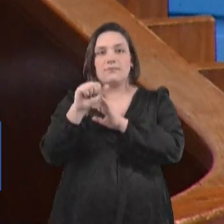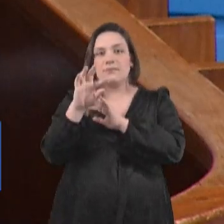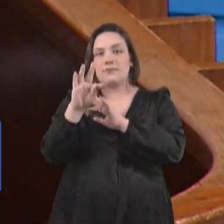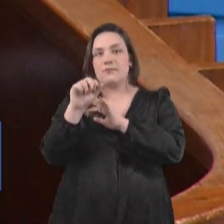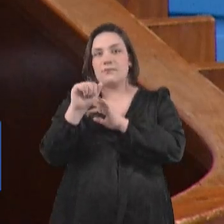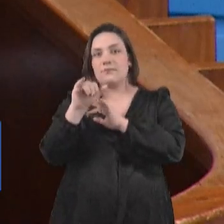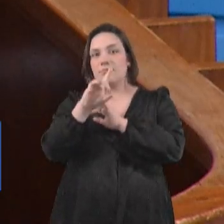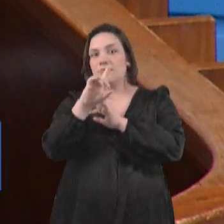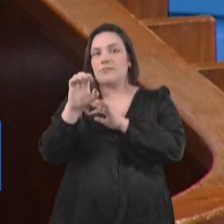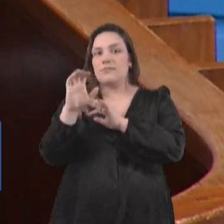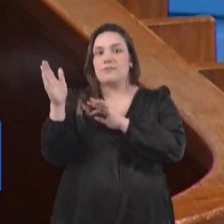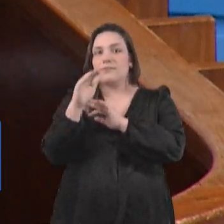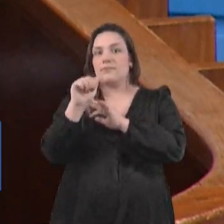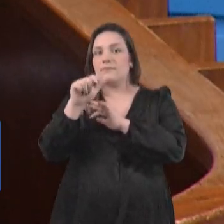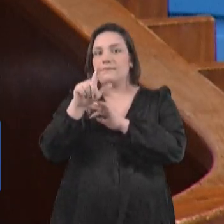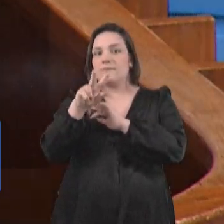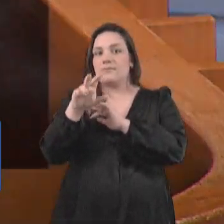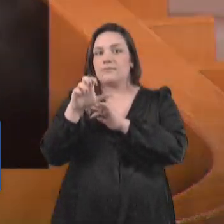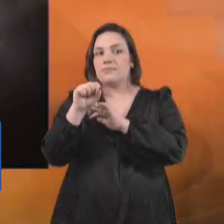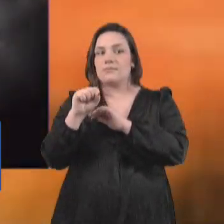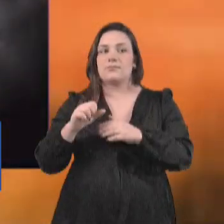Ataíde Alves de Oliveira.